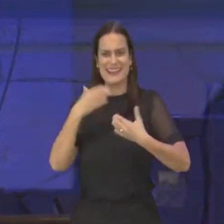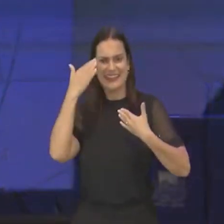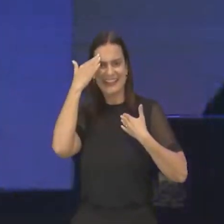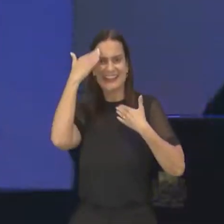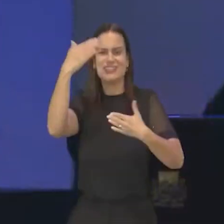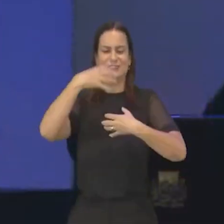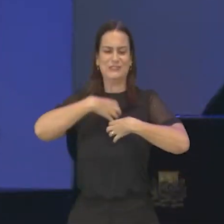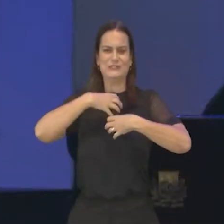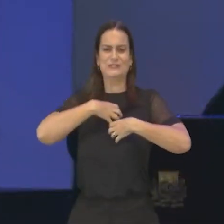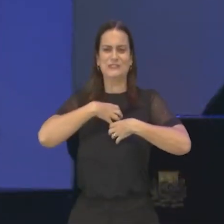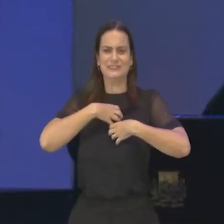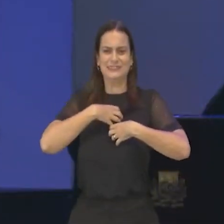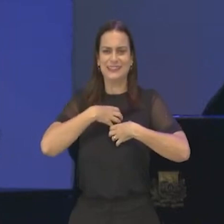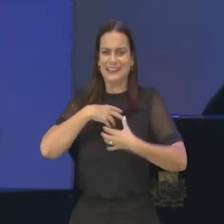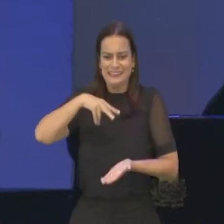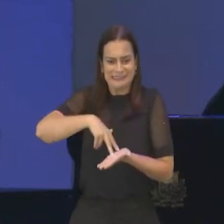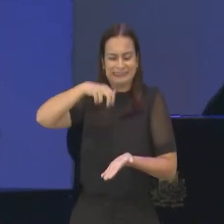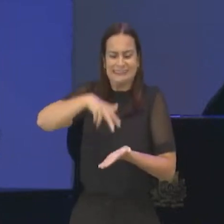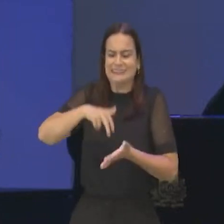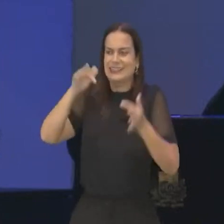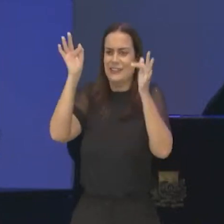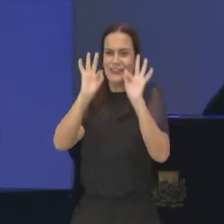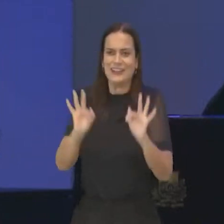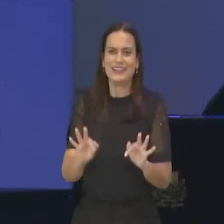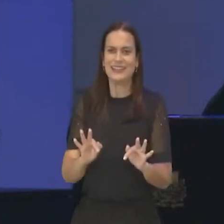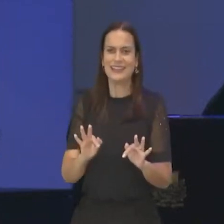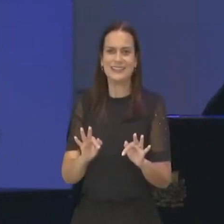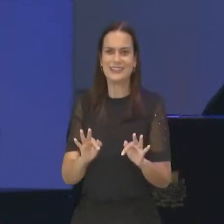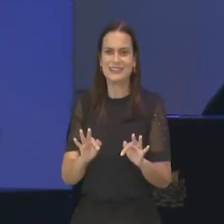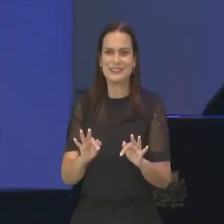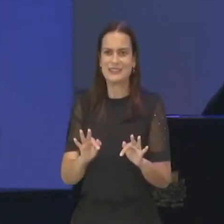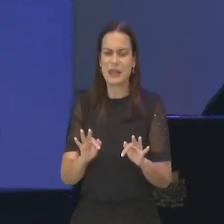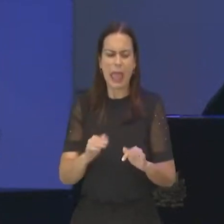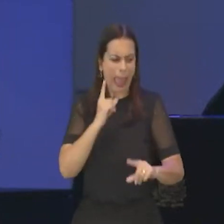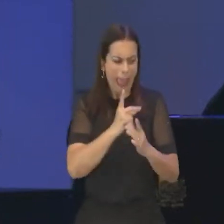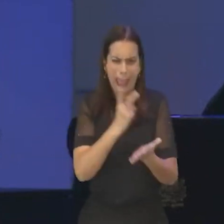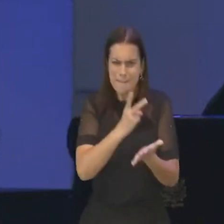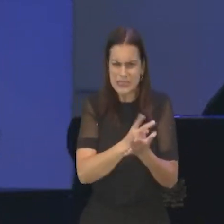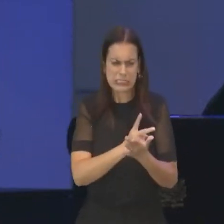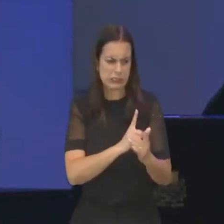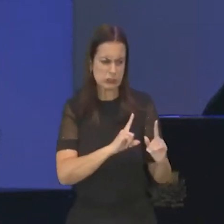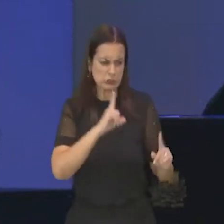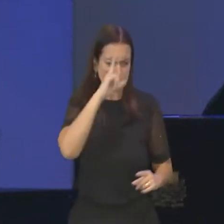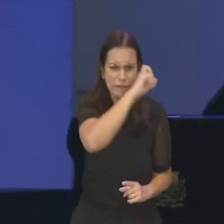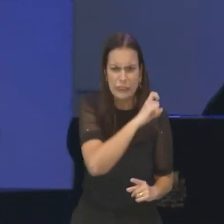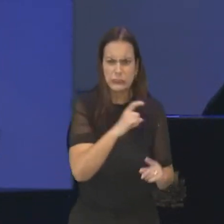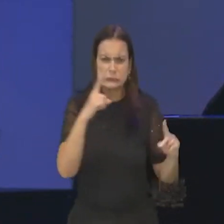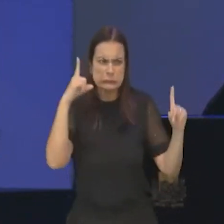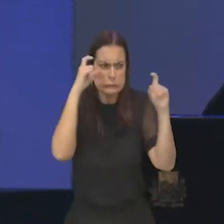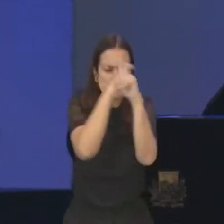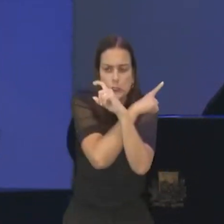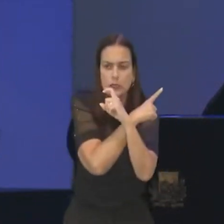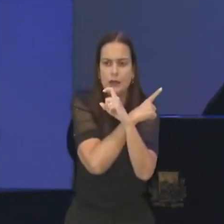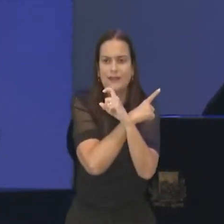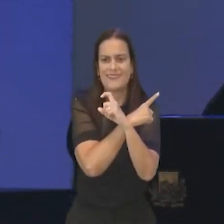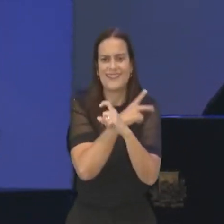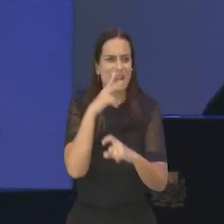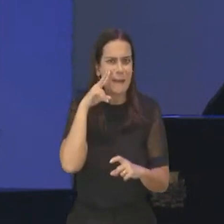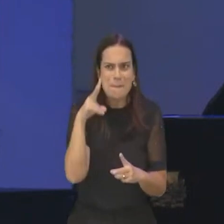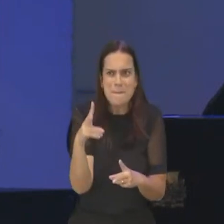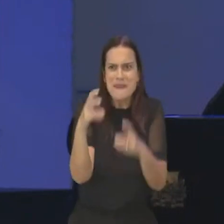esse senso de satisfação que transcendia as dificuldades. A alegria era visível,